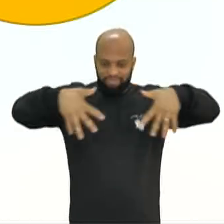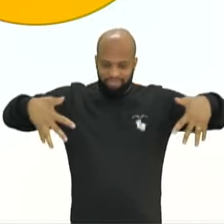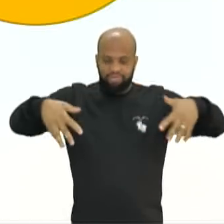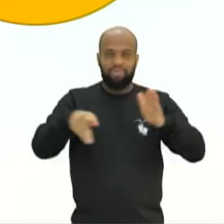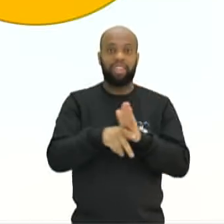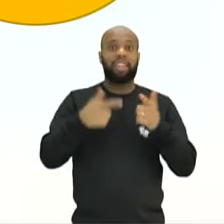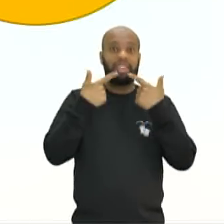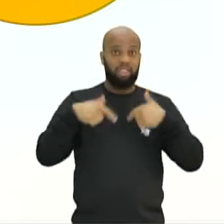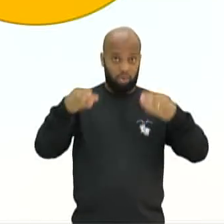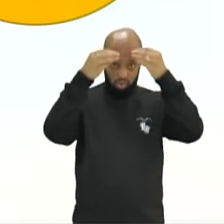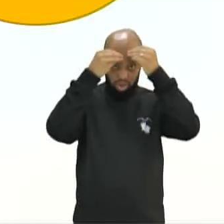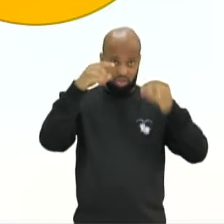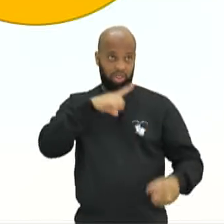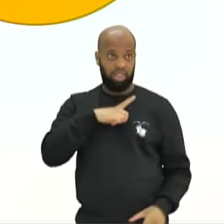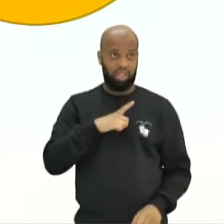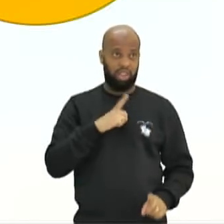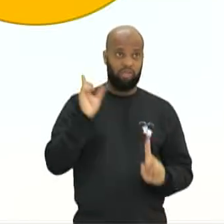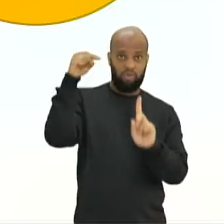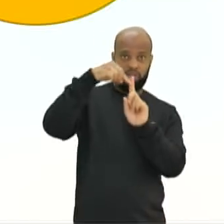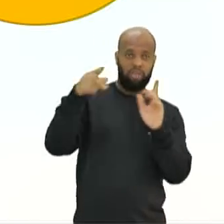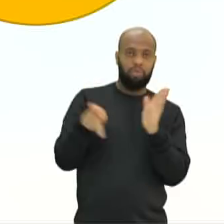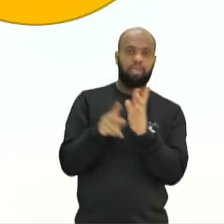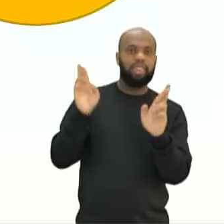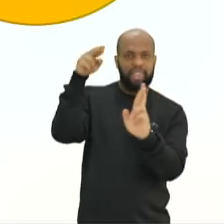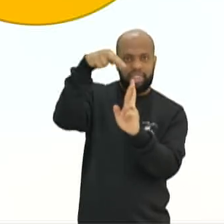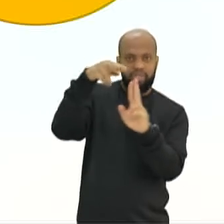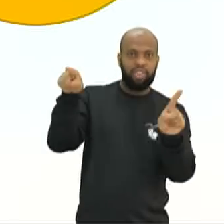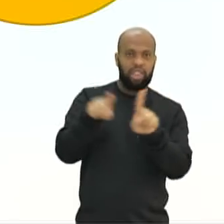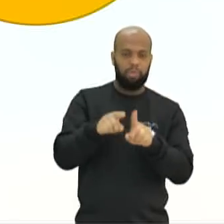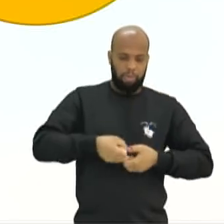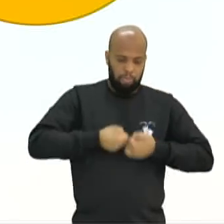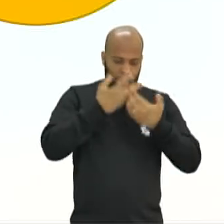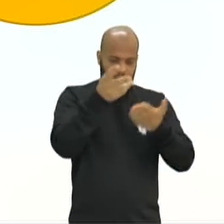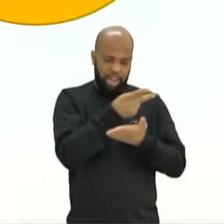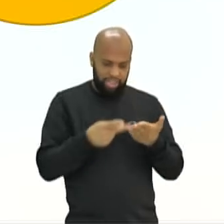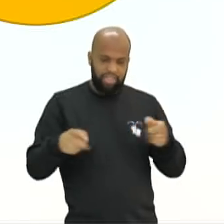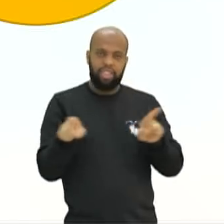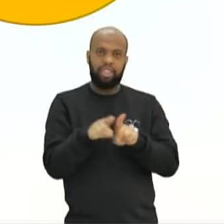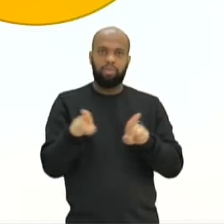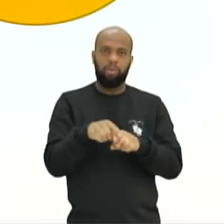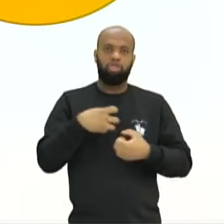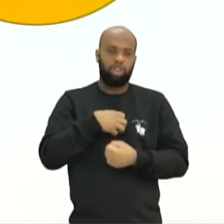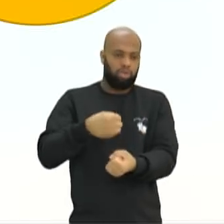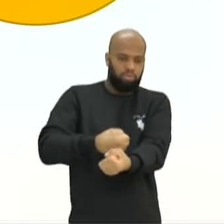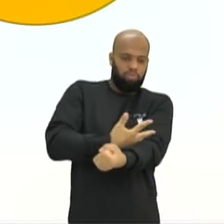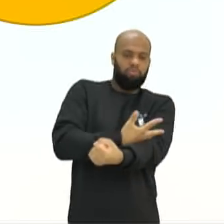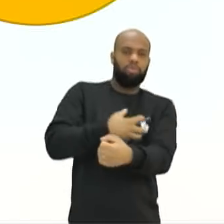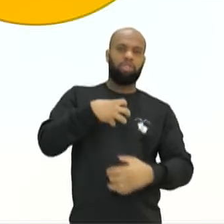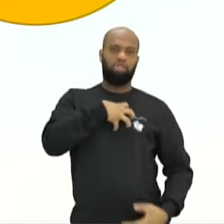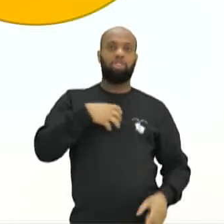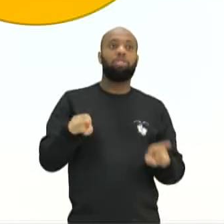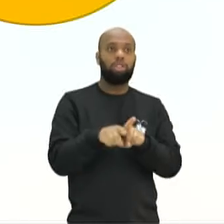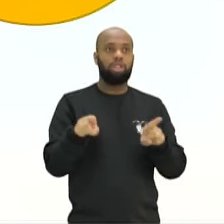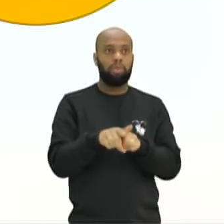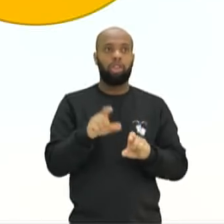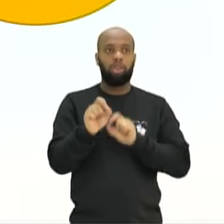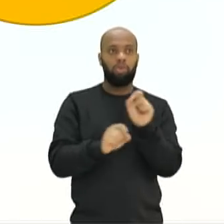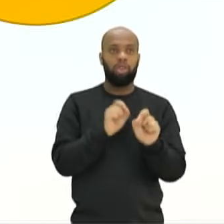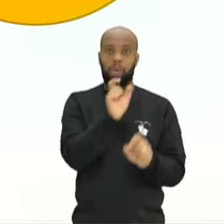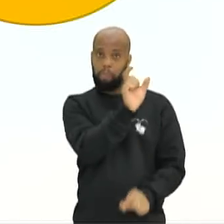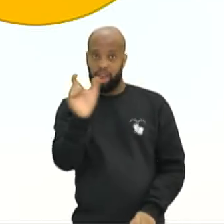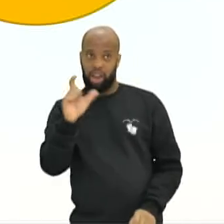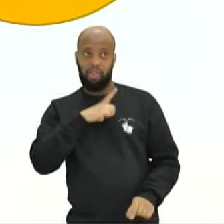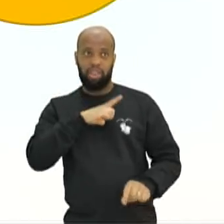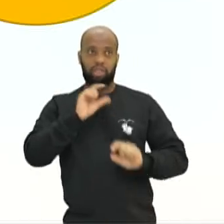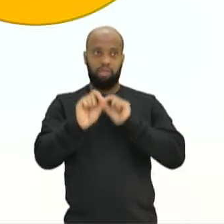das linguagens, função referencial, função poética, função emotiva, função conativa, função